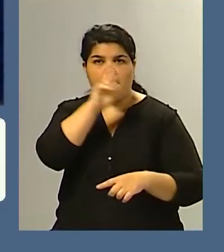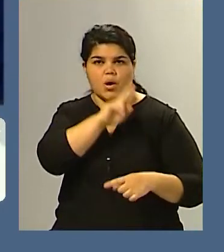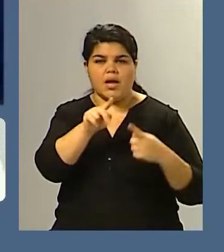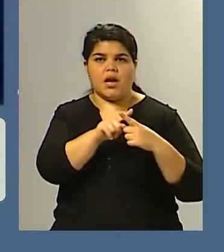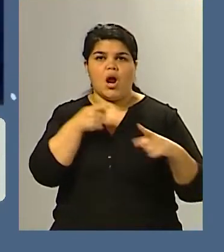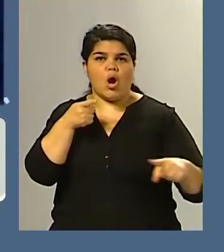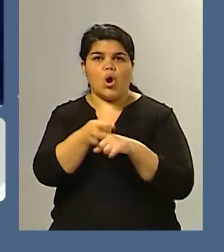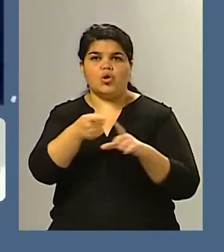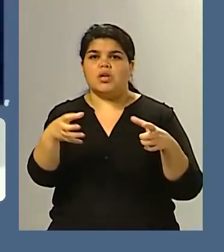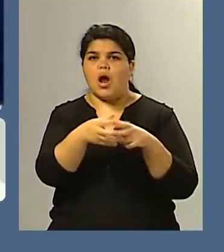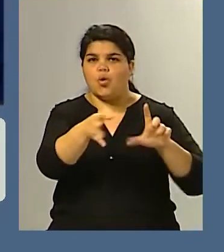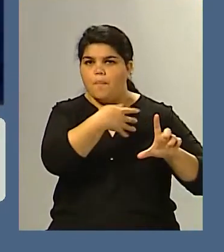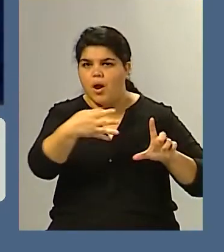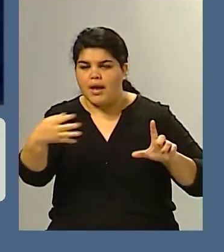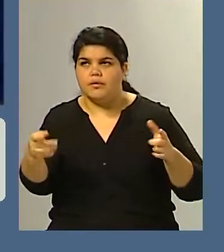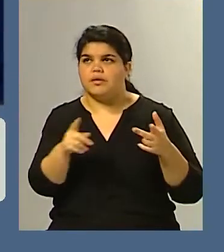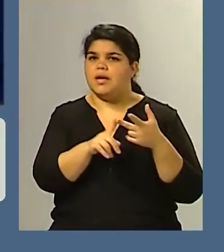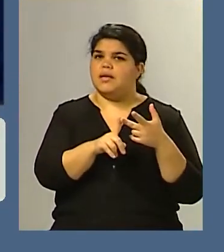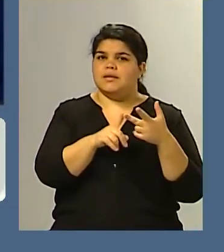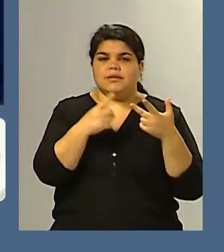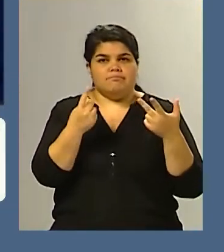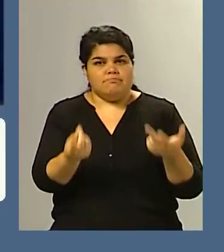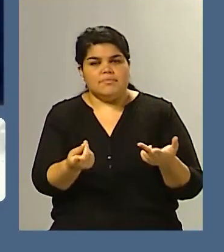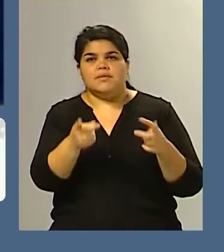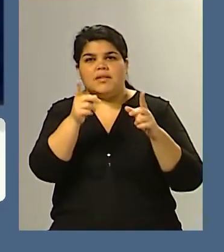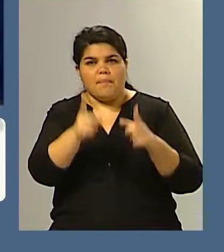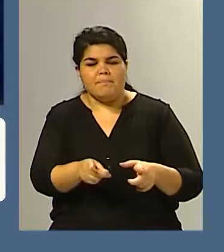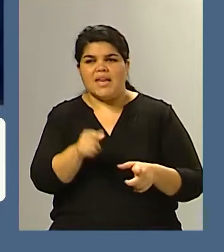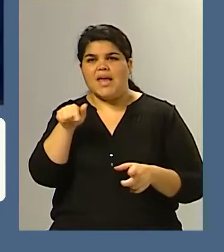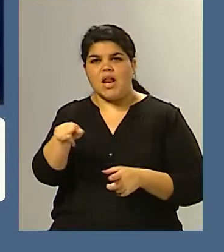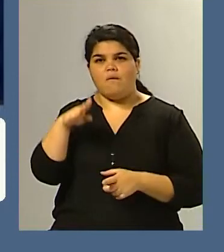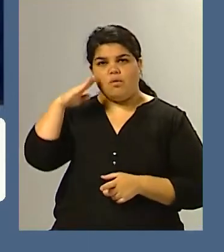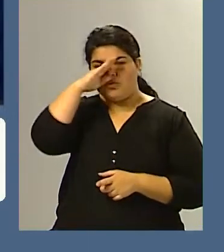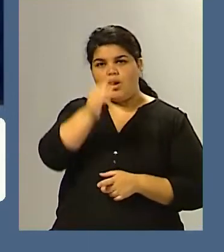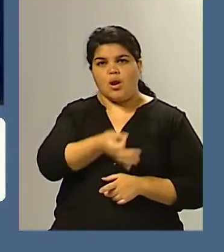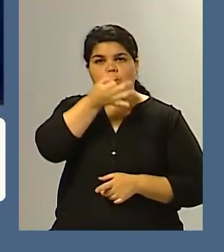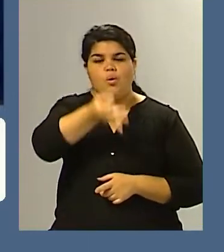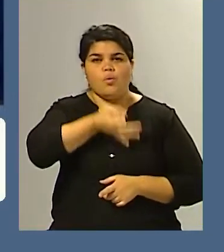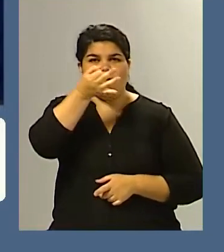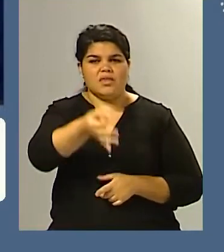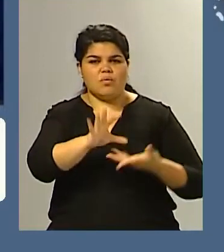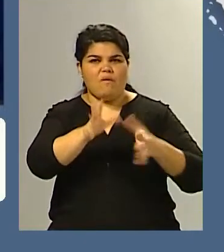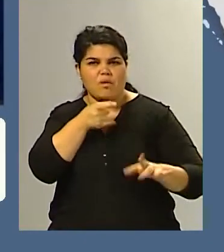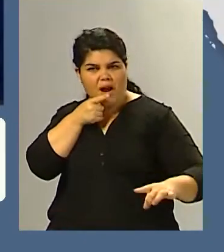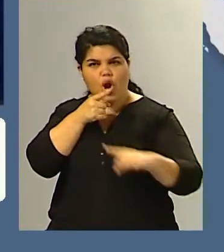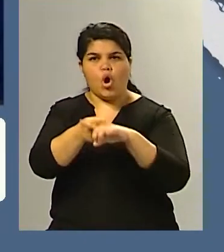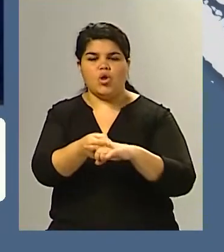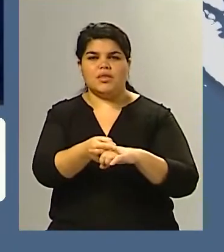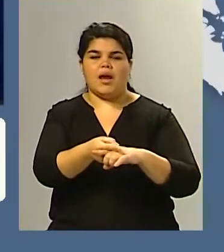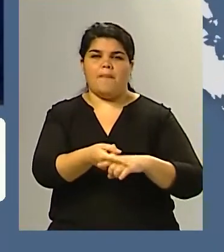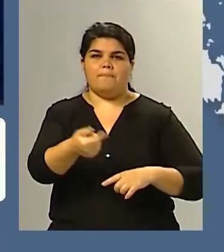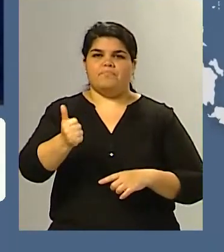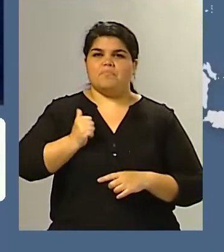LGBTI, e muitas vezes isso referências elogiosas à ditadura, à